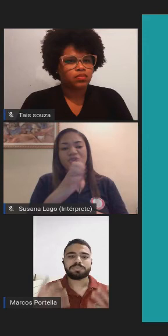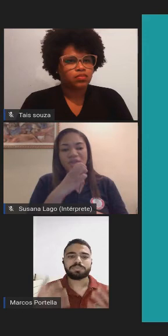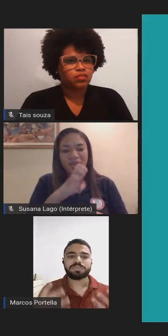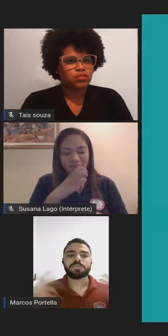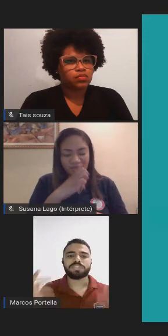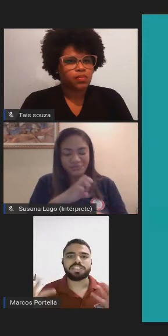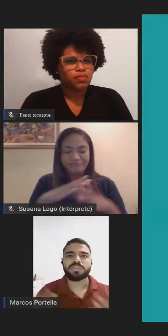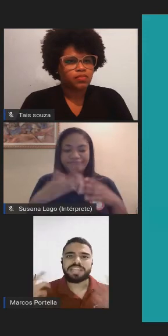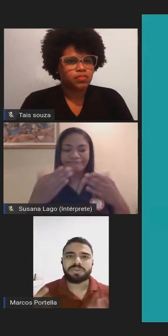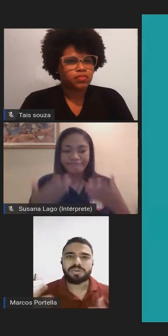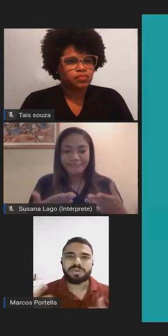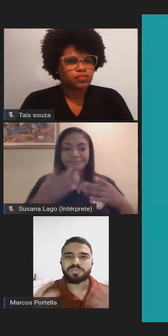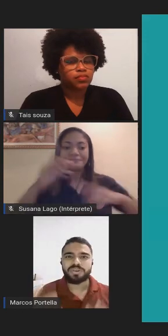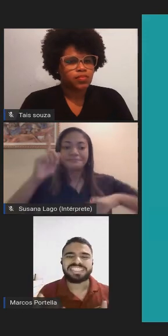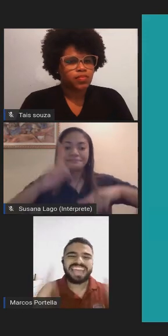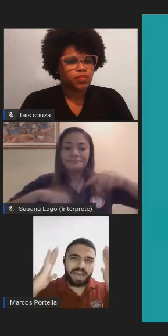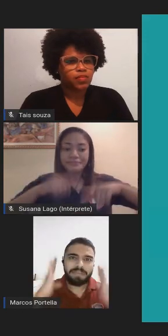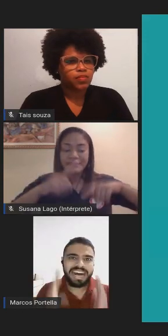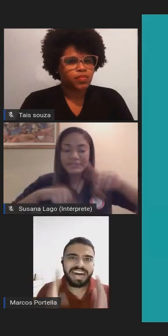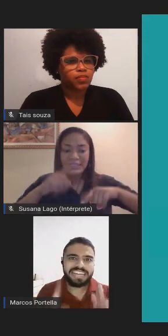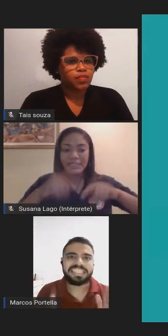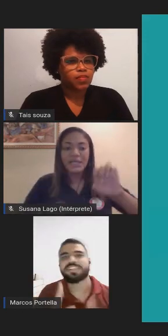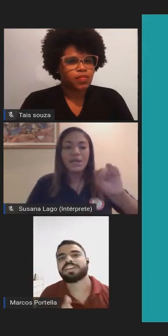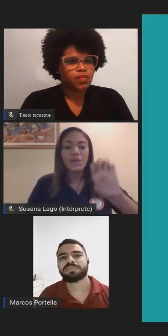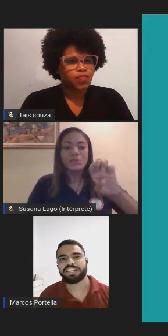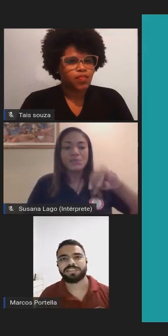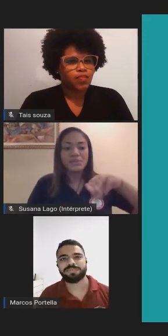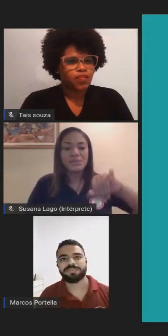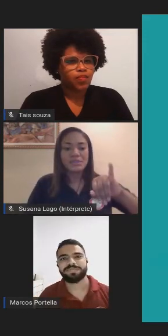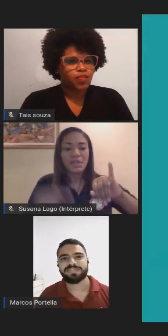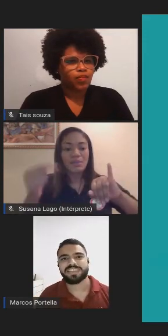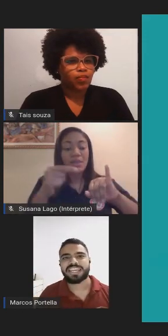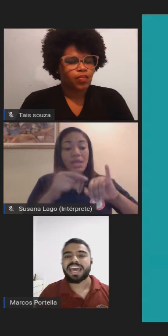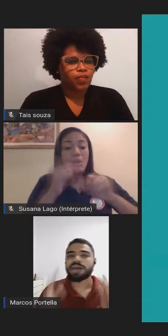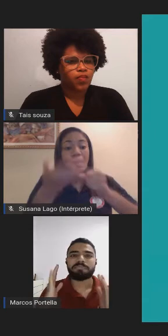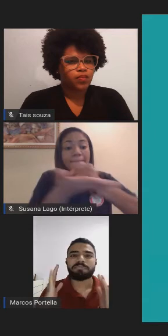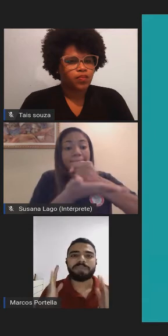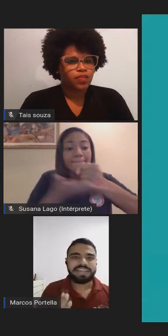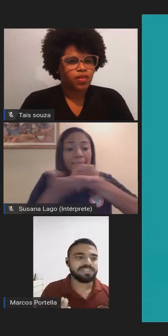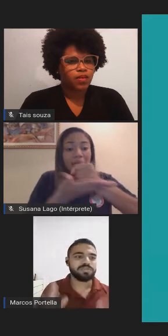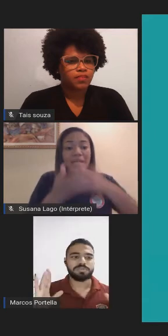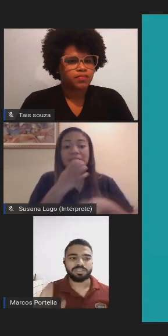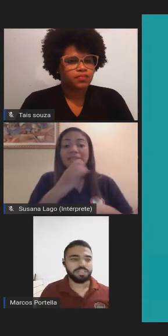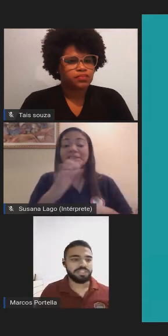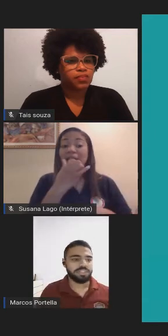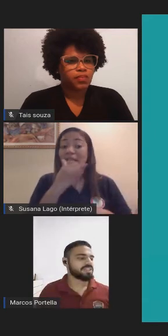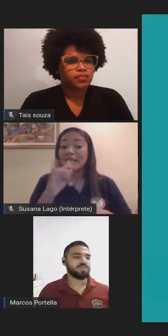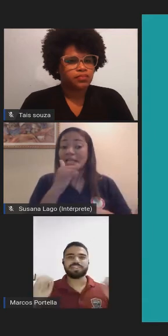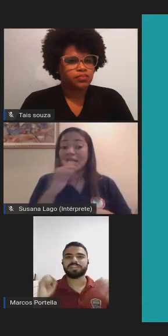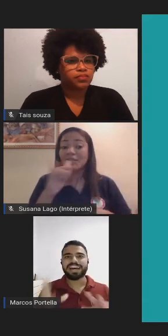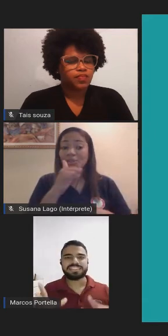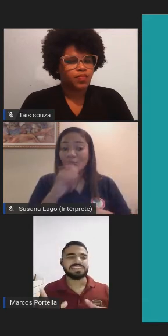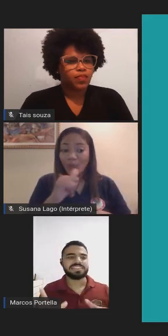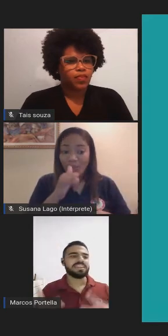material, esse tipo de componente, os semicondutores, é a base da eletrônica moderna. É a base dos computadores,